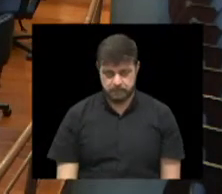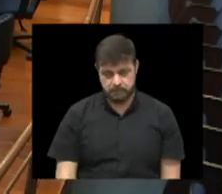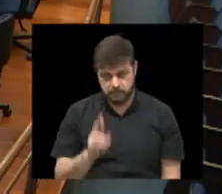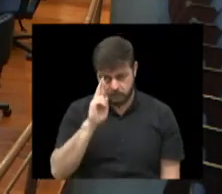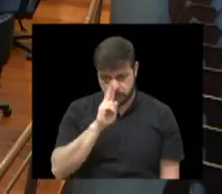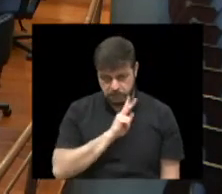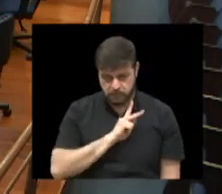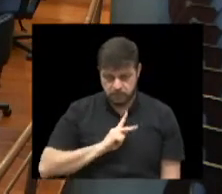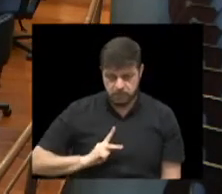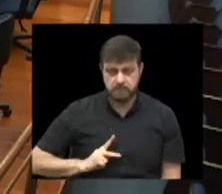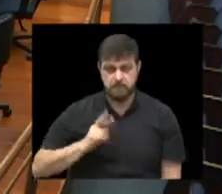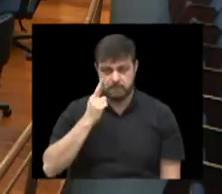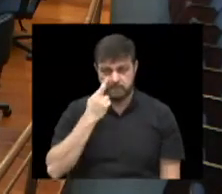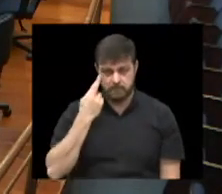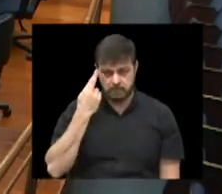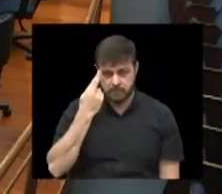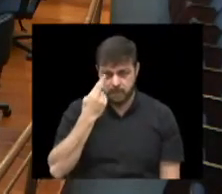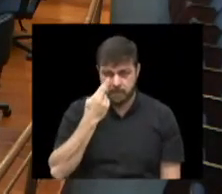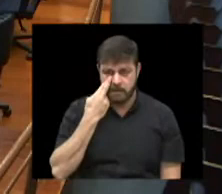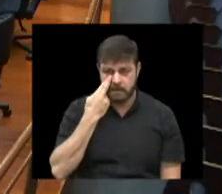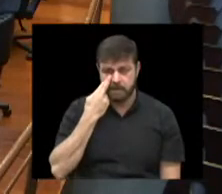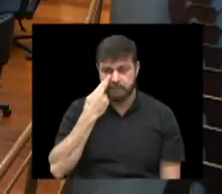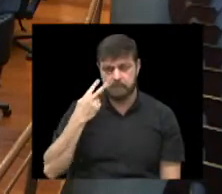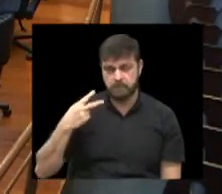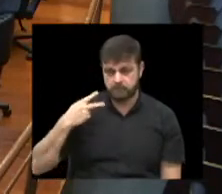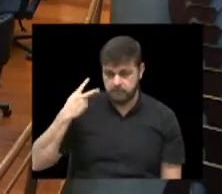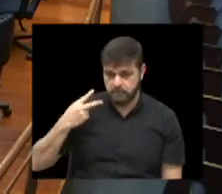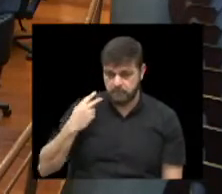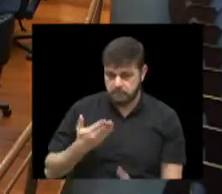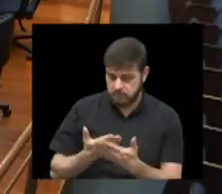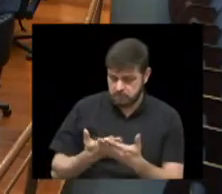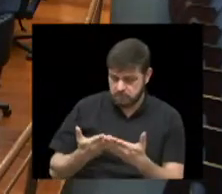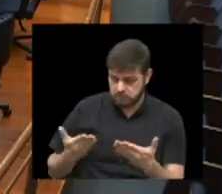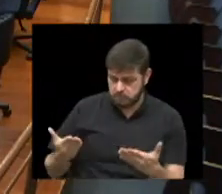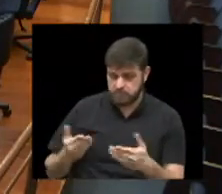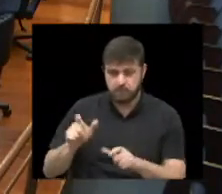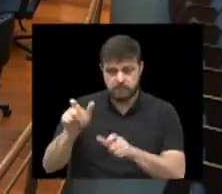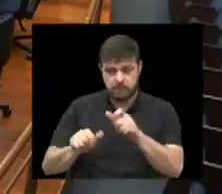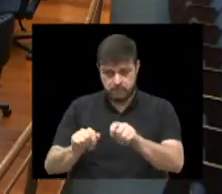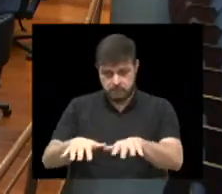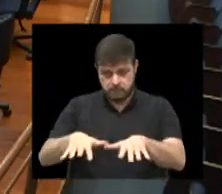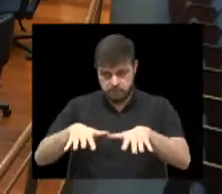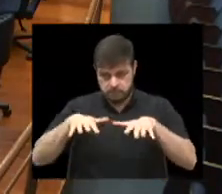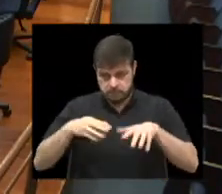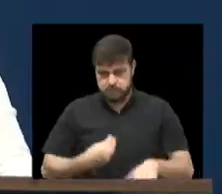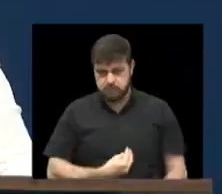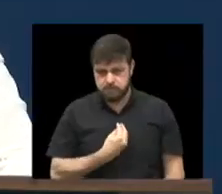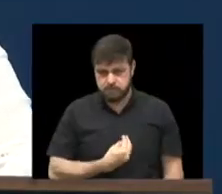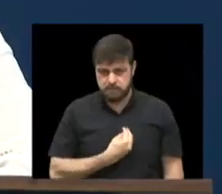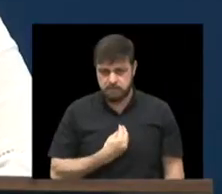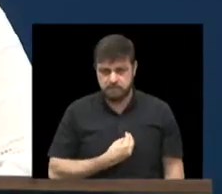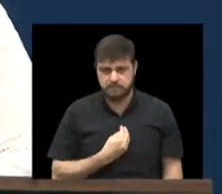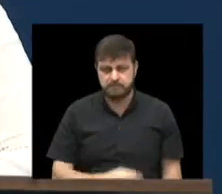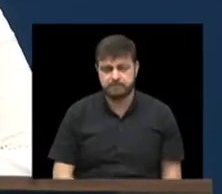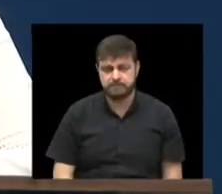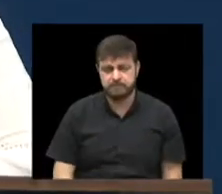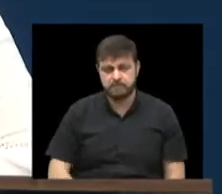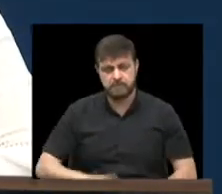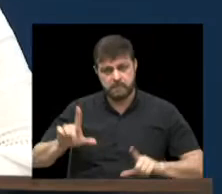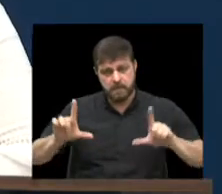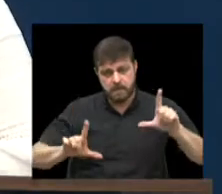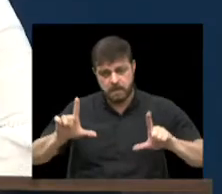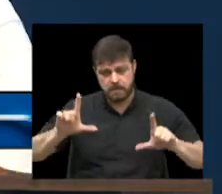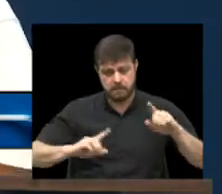Senhor presidente Rafa Zimbaldi, senhores vereadores, público aqui presente na TV Câmara, público que